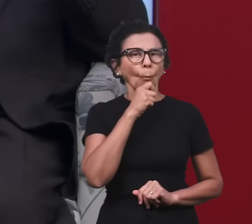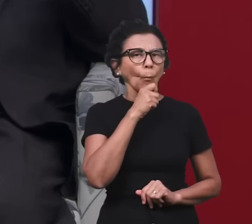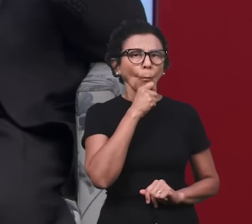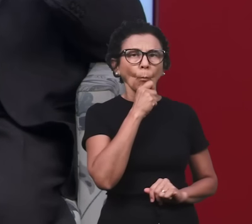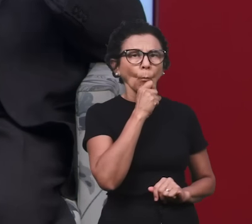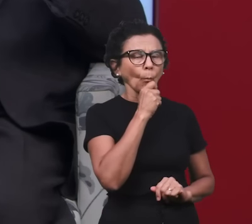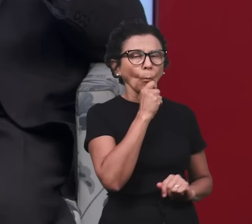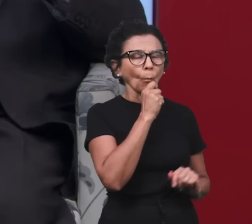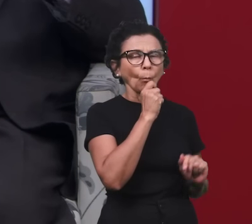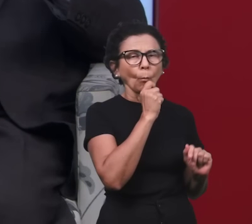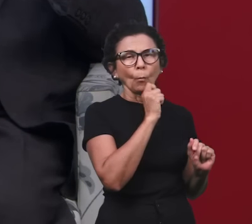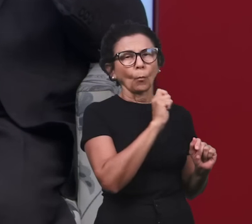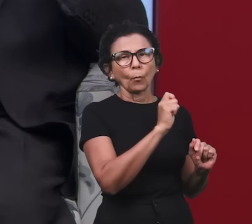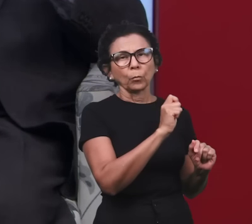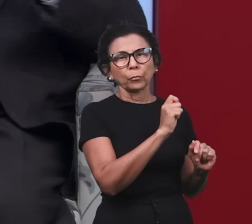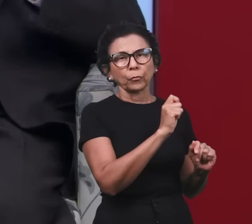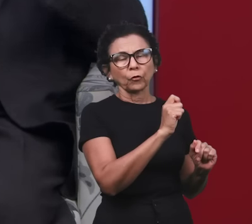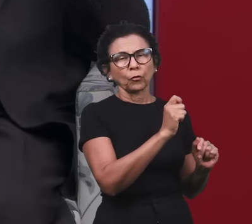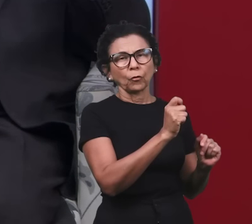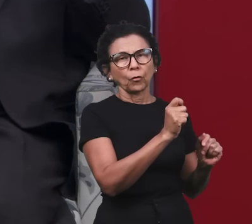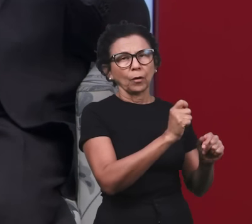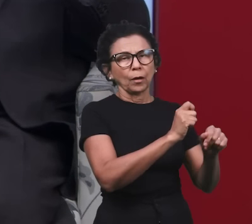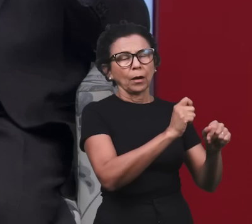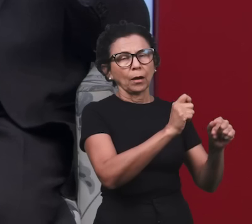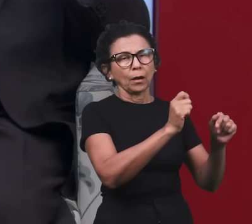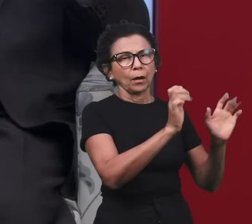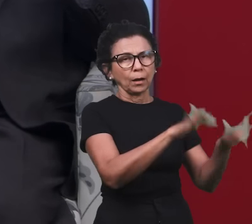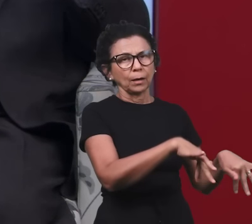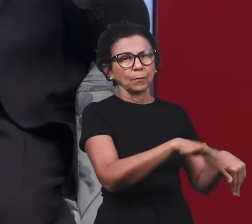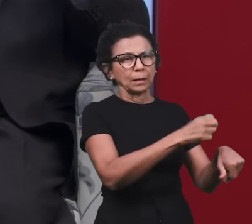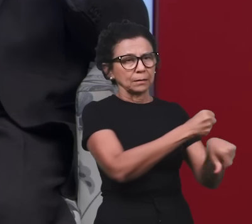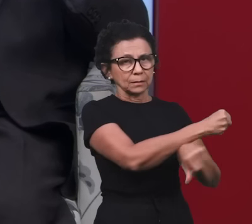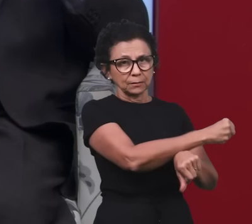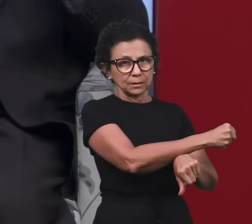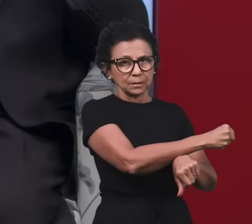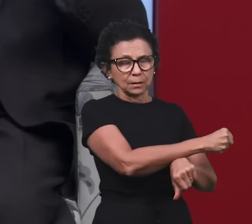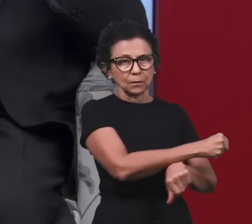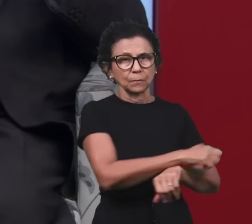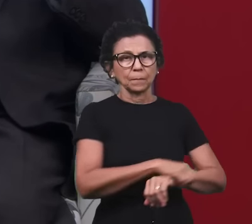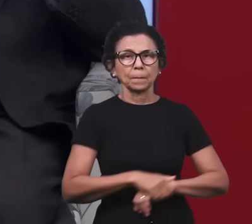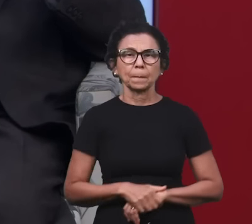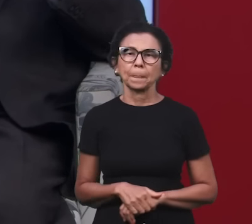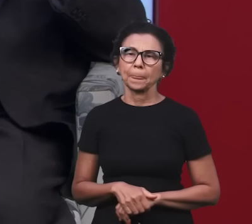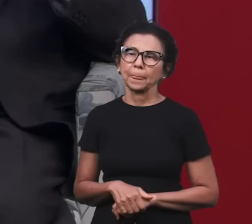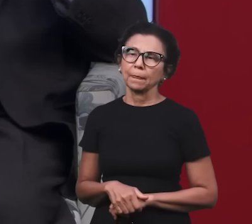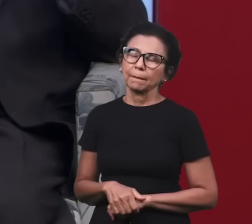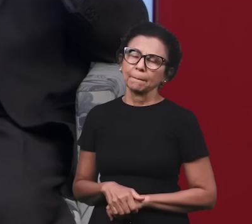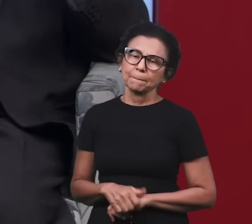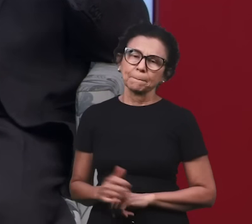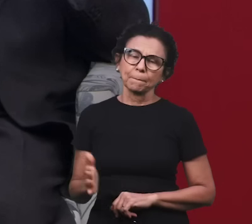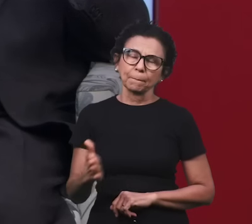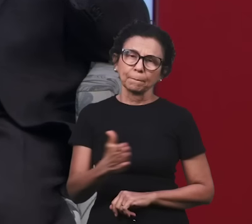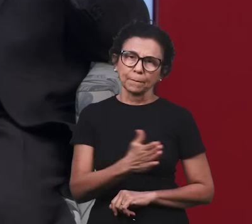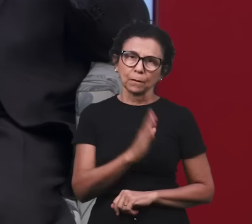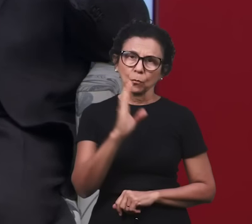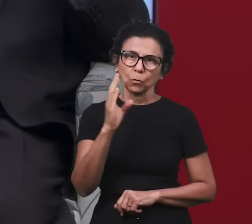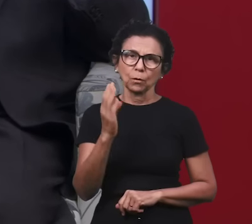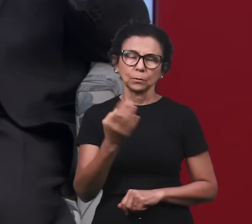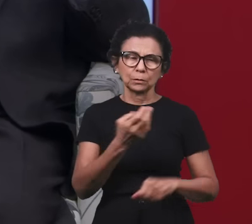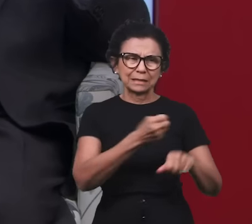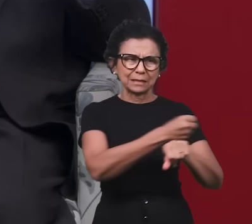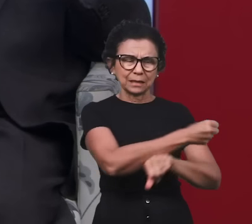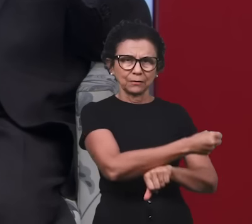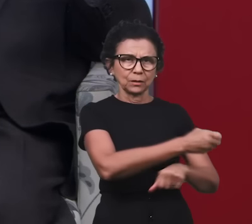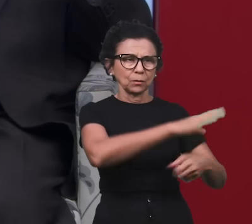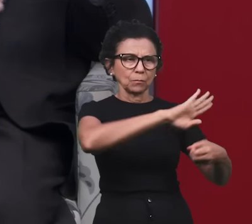cativeiro. Já falamos sobre o cativeiro aqui, né? Israel transgrediu, foi